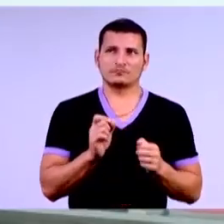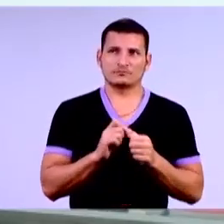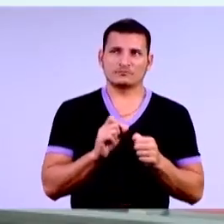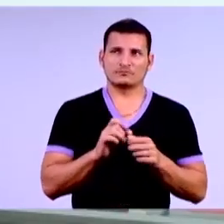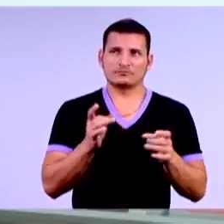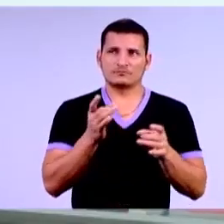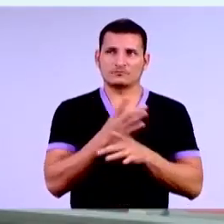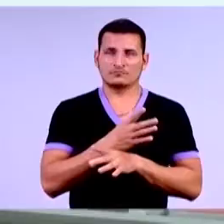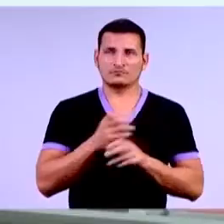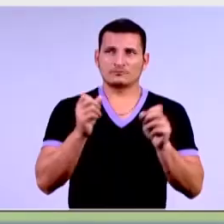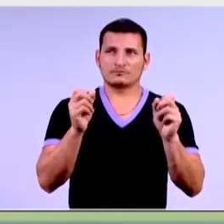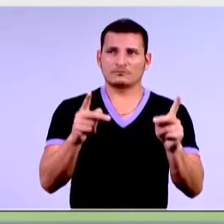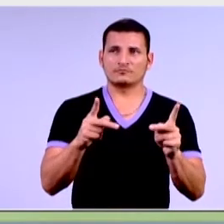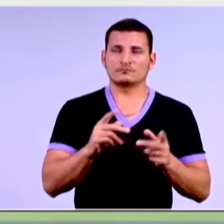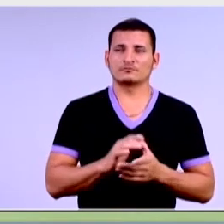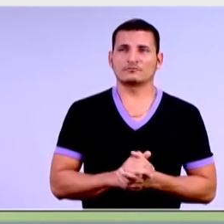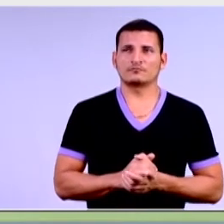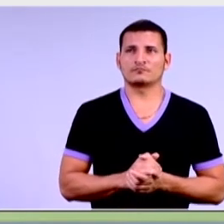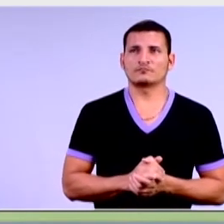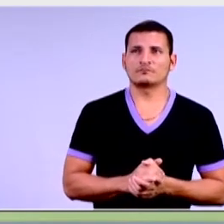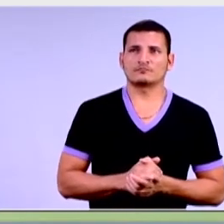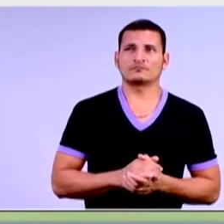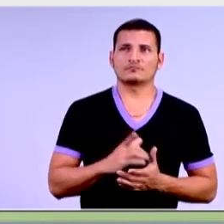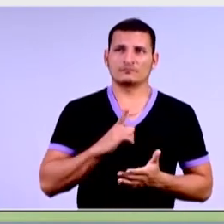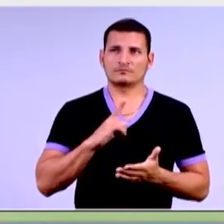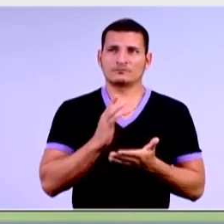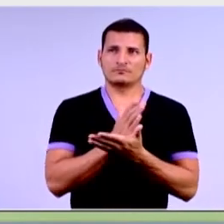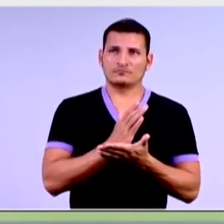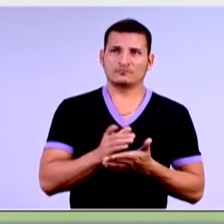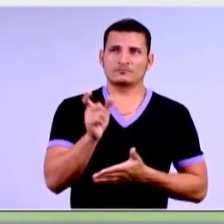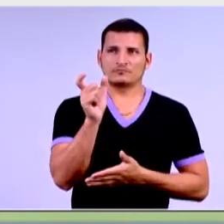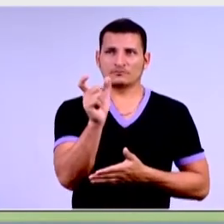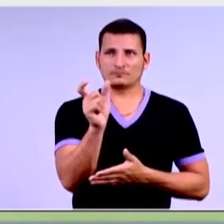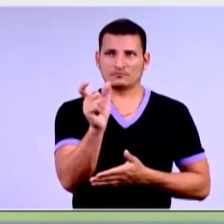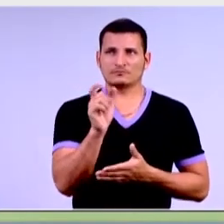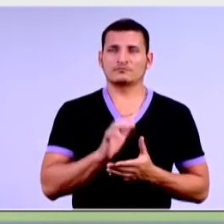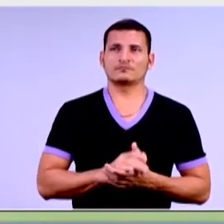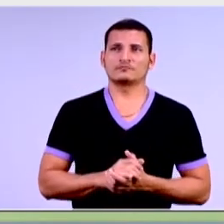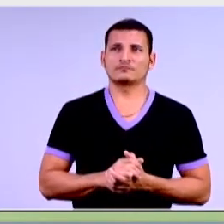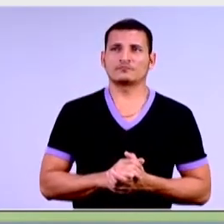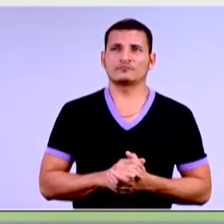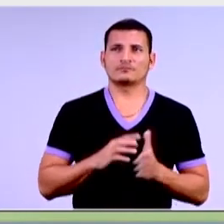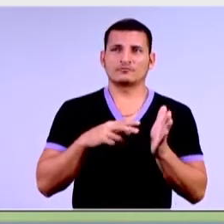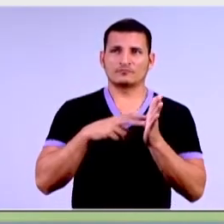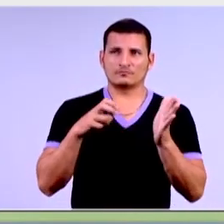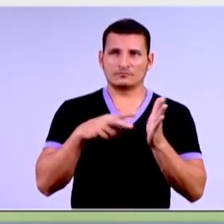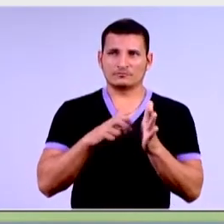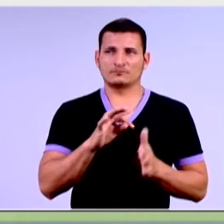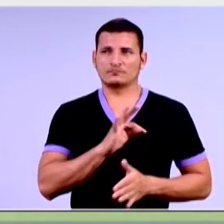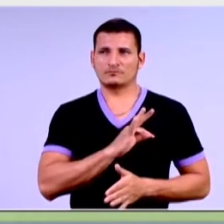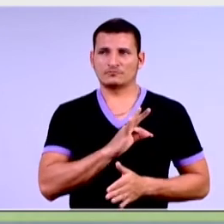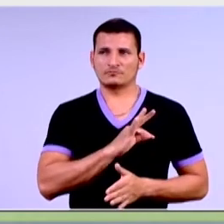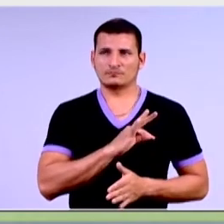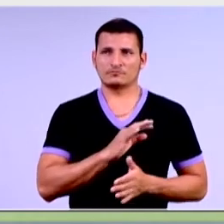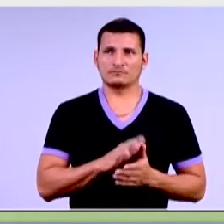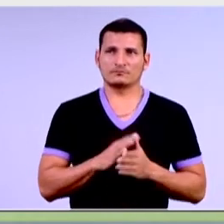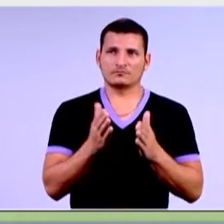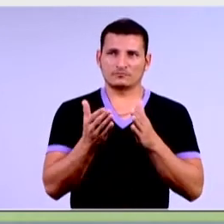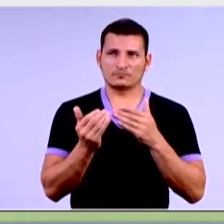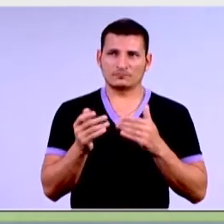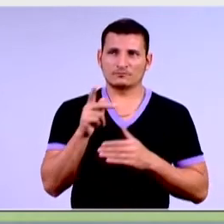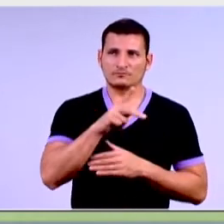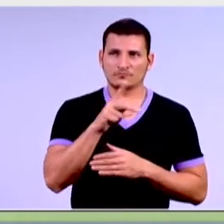encerramento que estão aqui nós temos algumas palavras do vocabulário técnico queria pedir para a professora